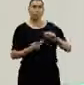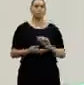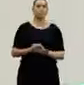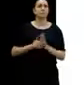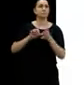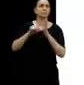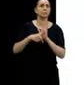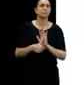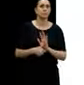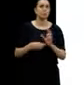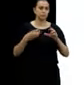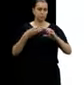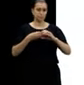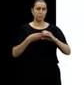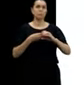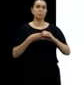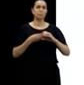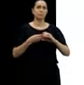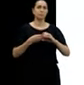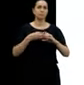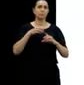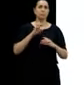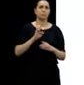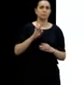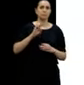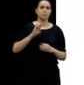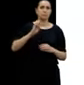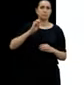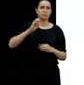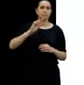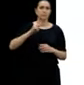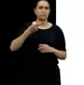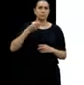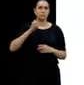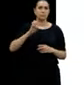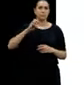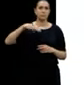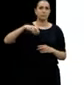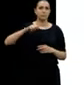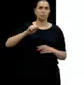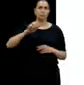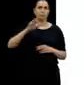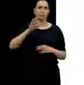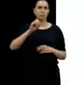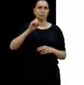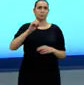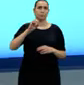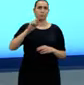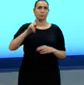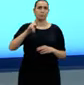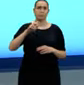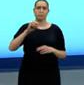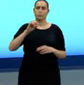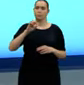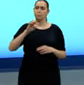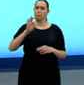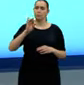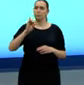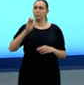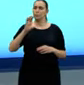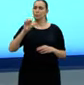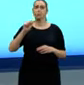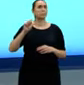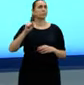nós vamos ter as células-tronco hematopoiéticas. Essas células já vão apresentar uma capacidade